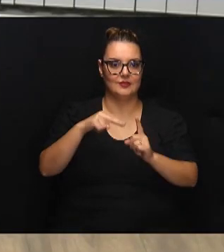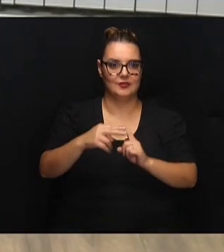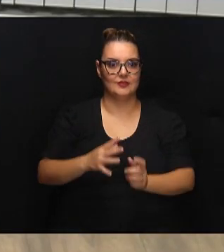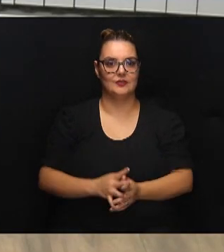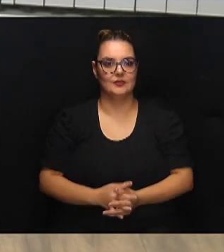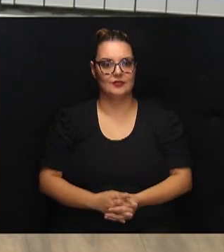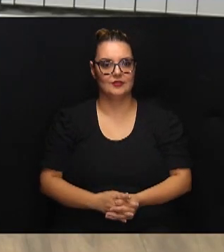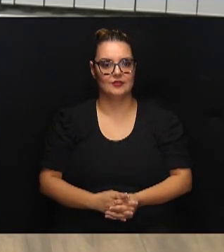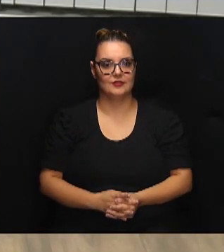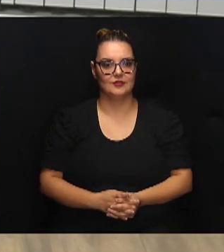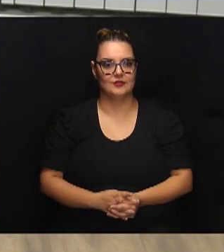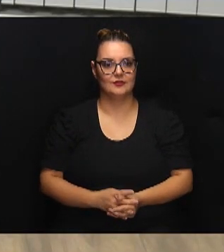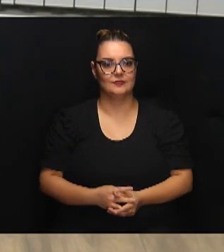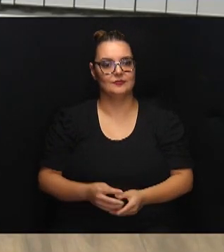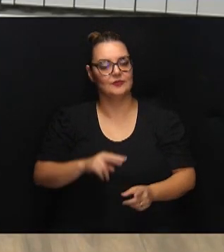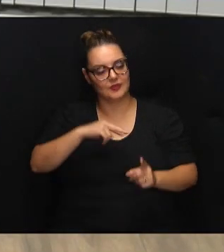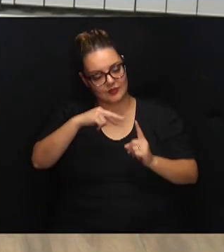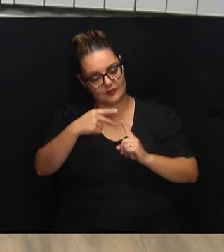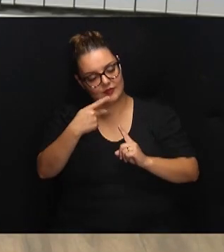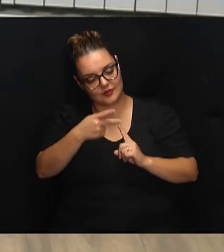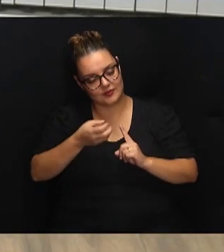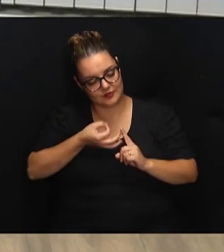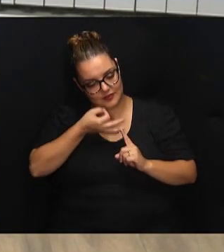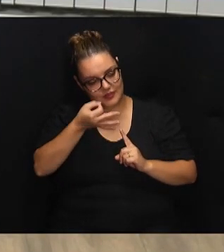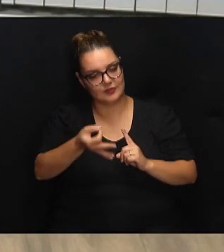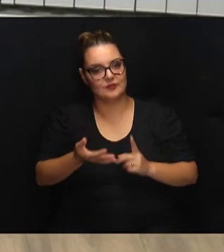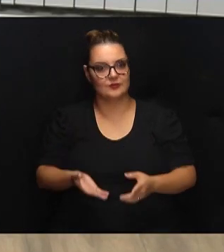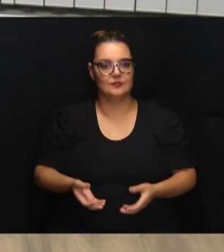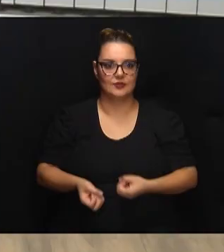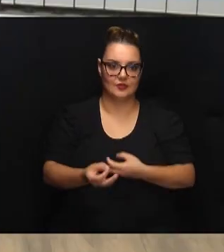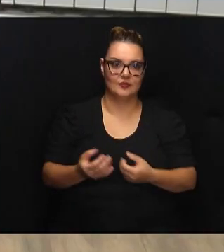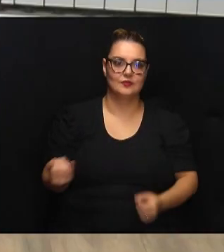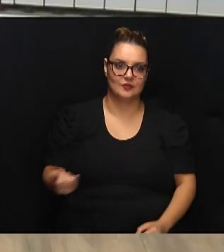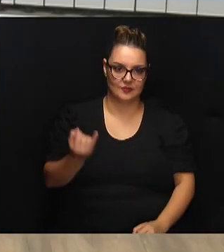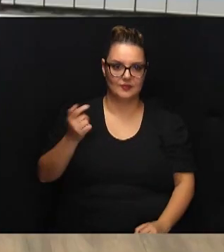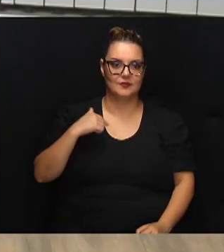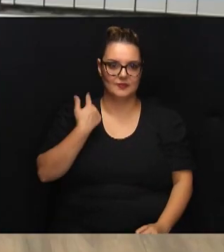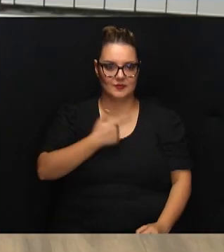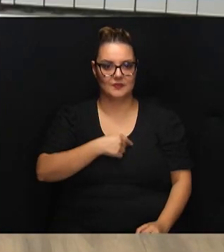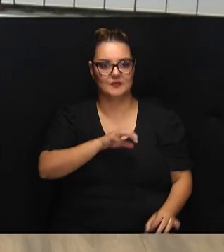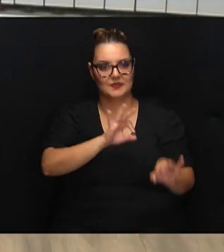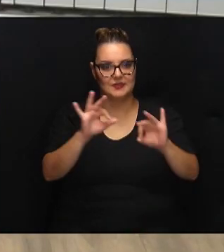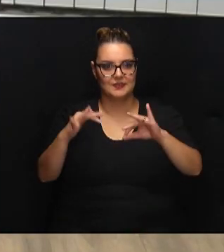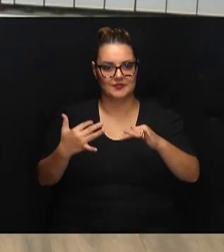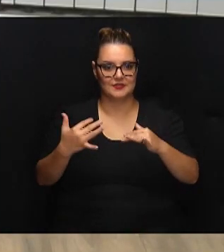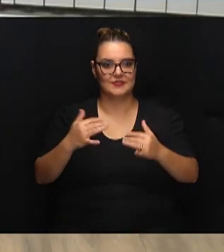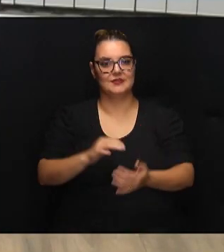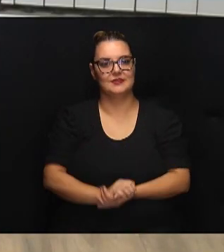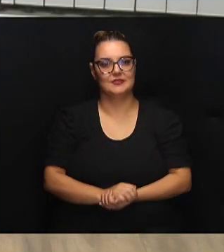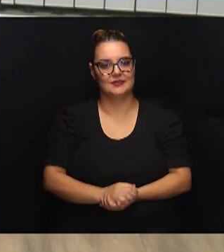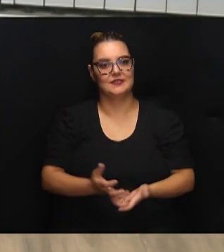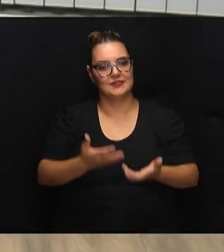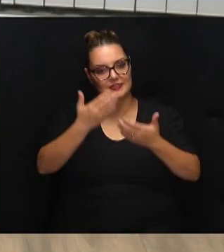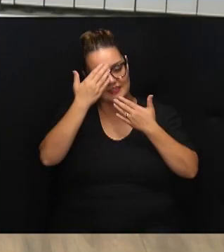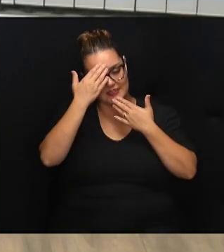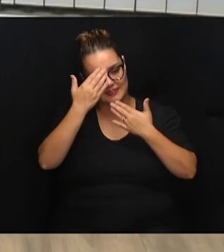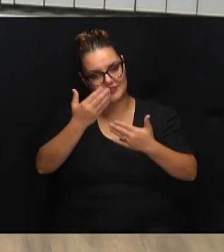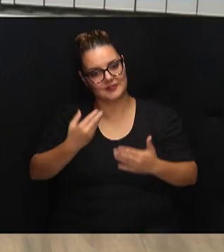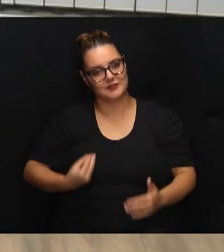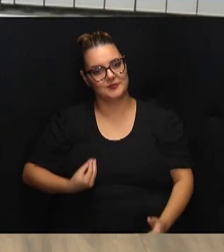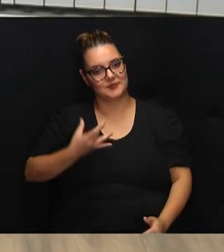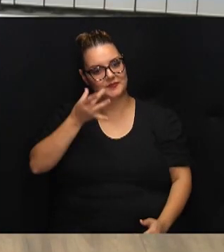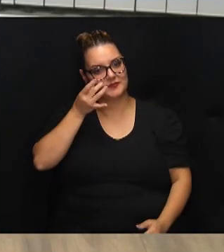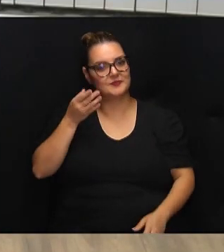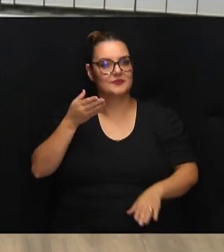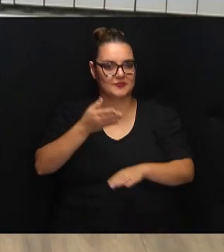Vista, trazendo o seu ponto de vista, deixando informações muito importantes para os nossos telespectadores. Quero agradecer a sua